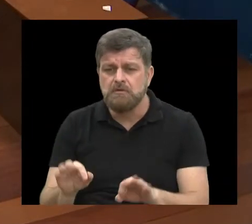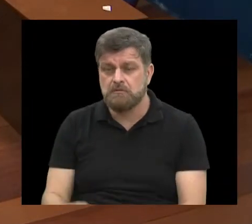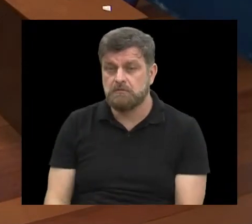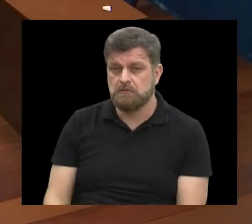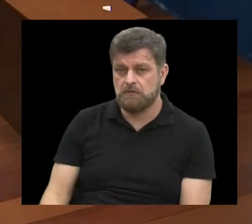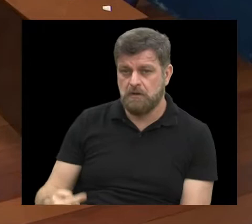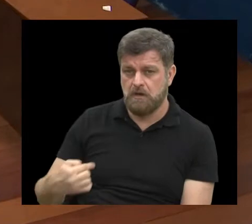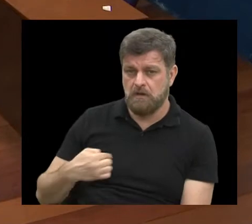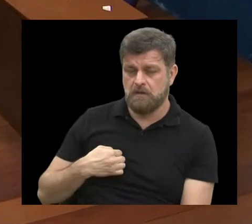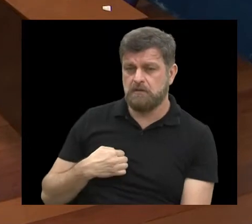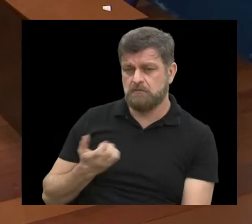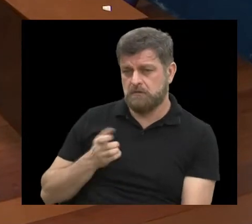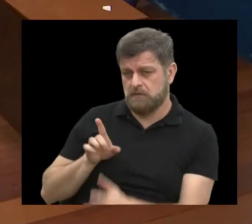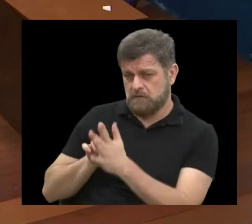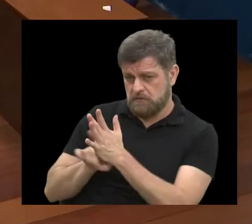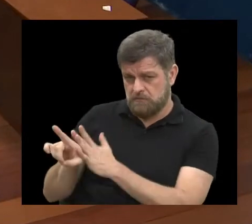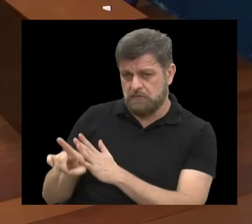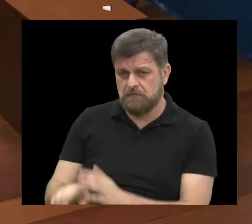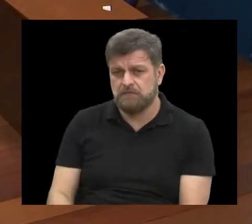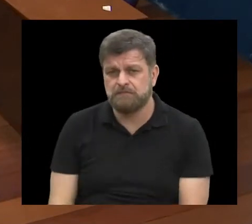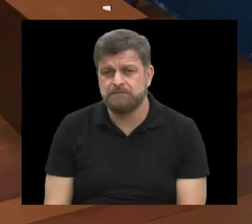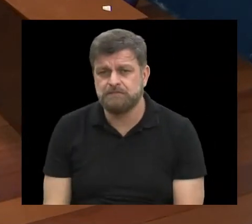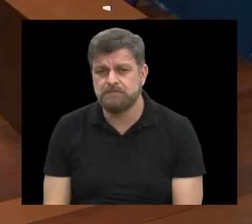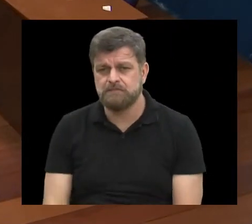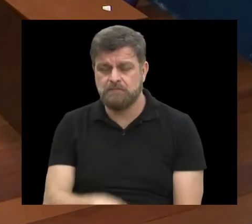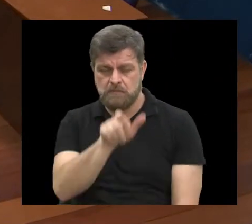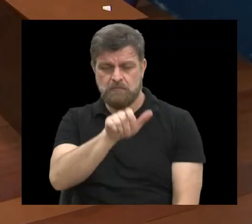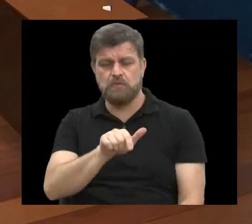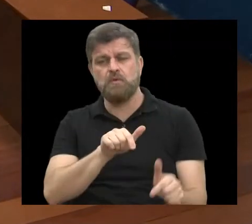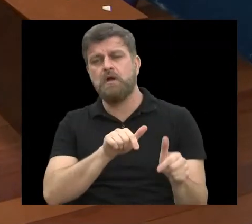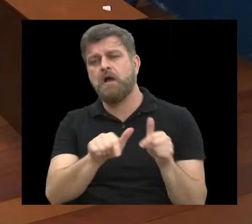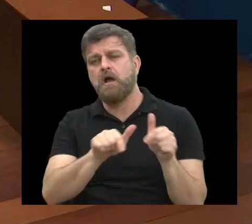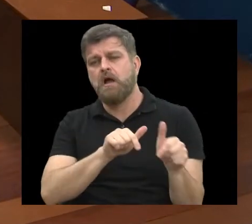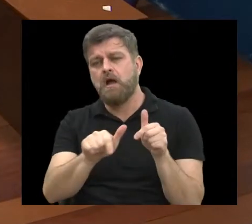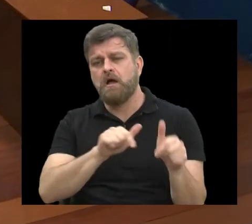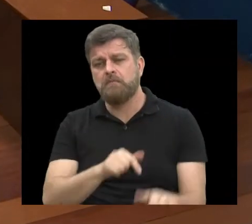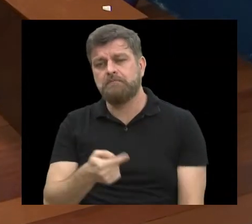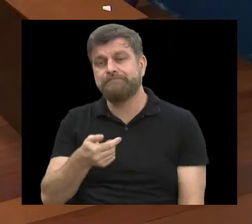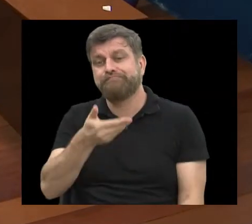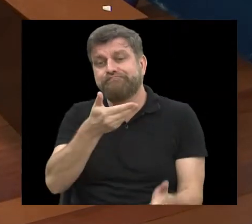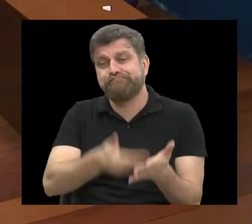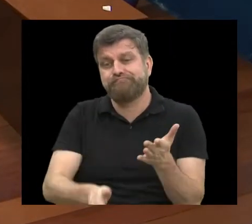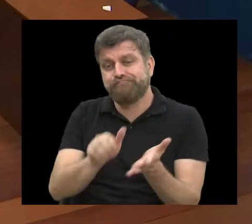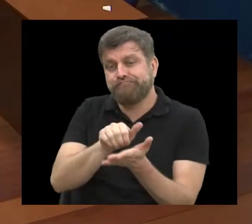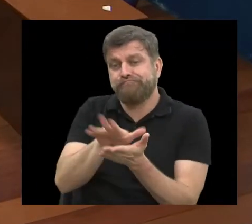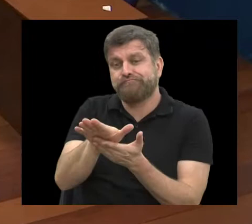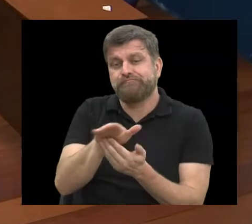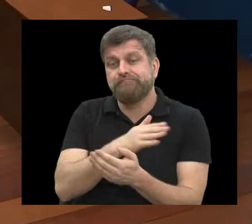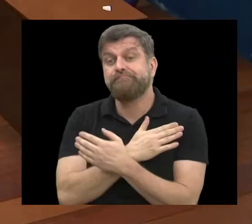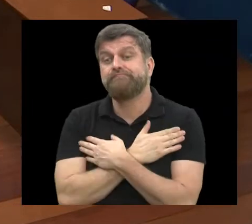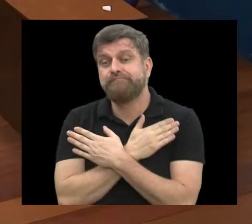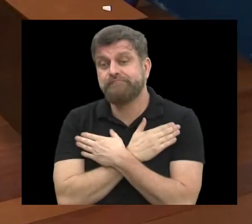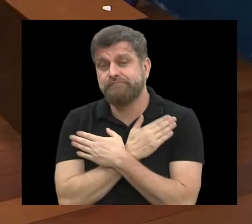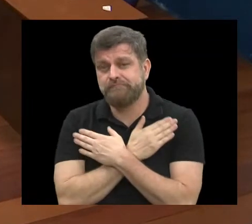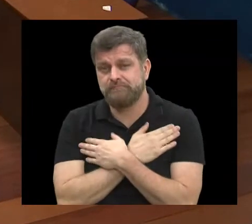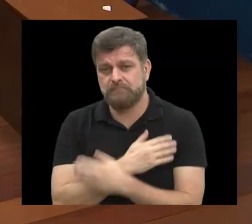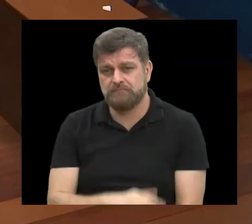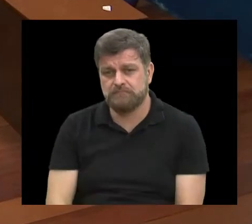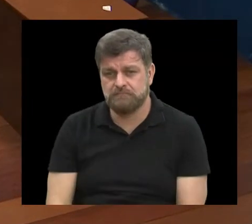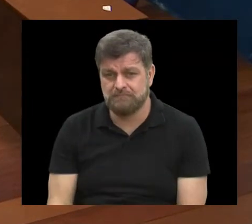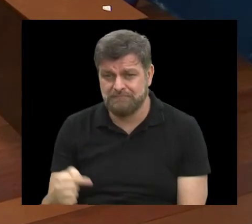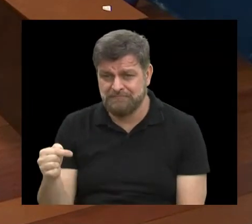questão aqui. A pessoa está no trabalho, tal, de repente ela perde o trabalho e quando ela estava